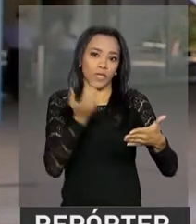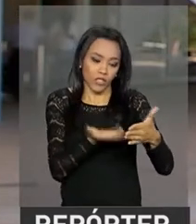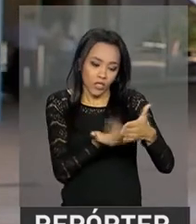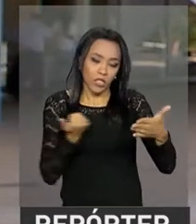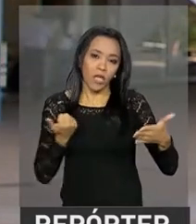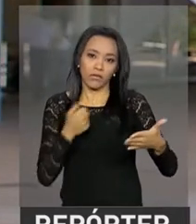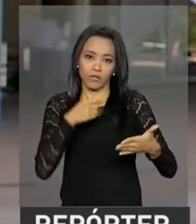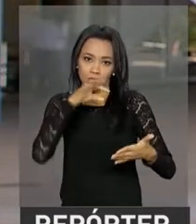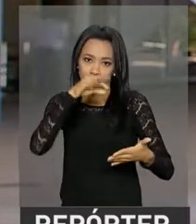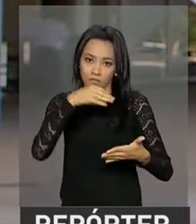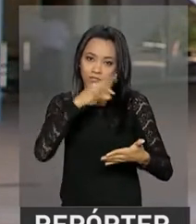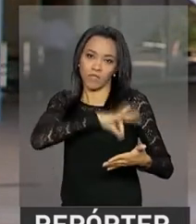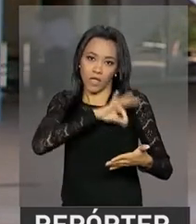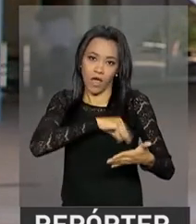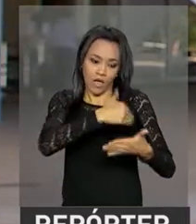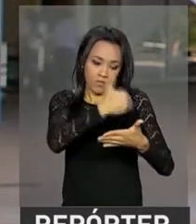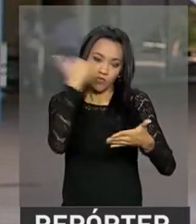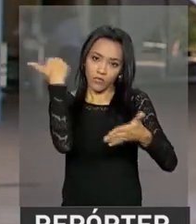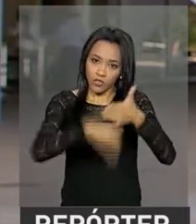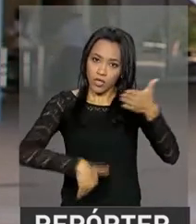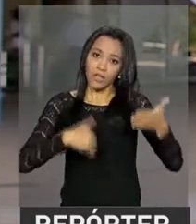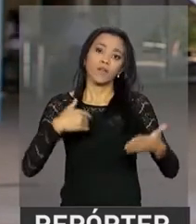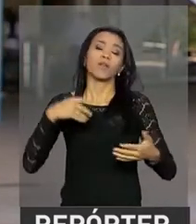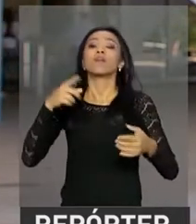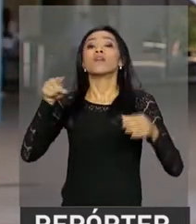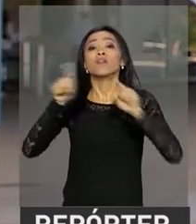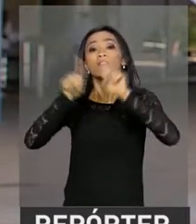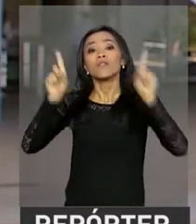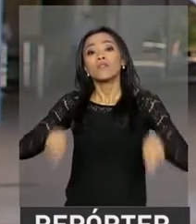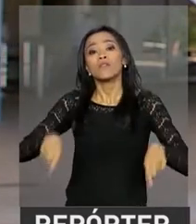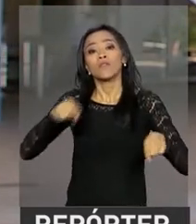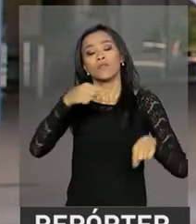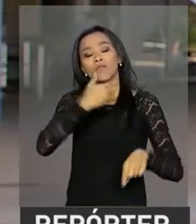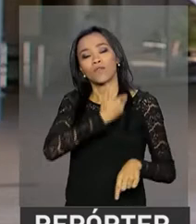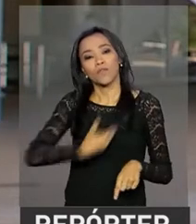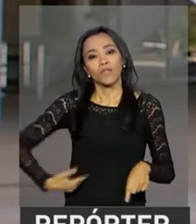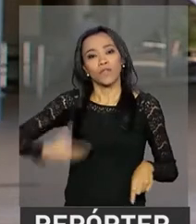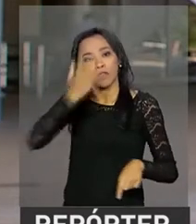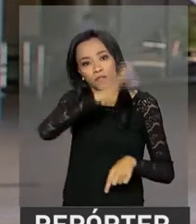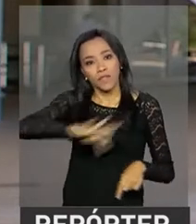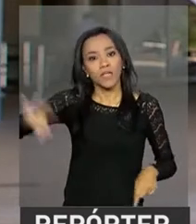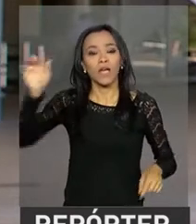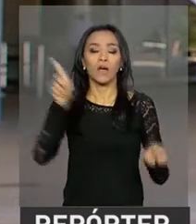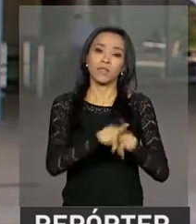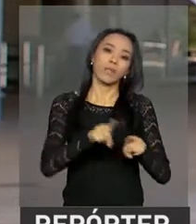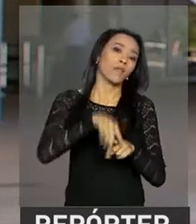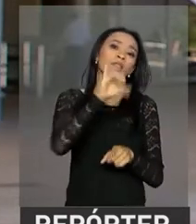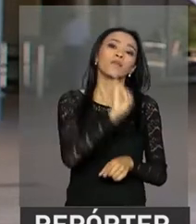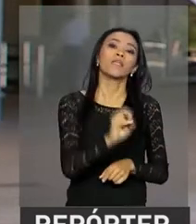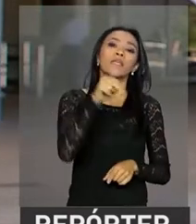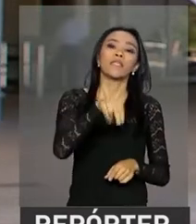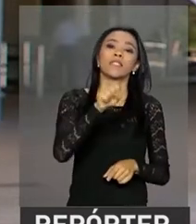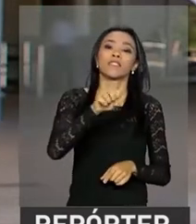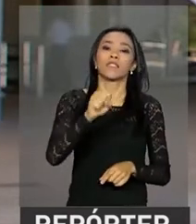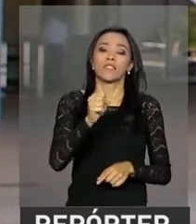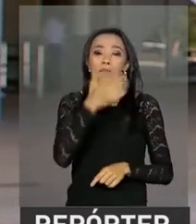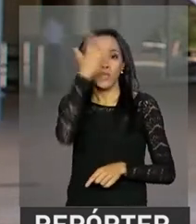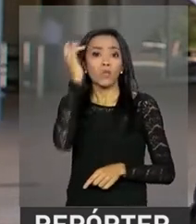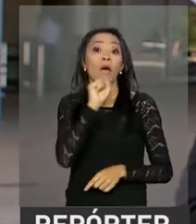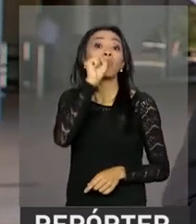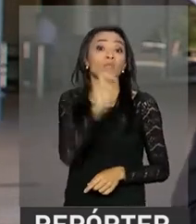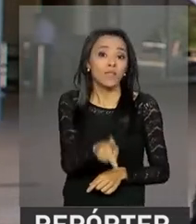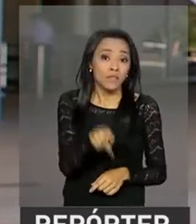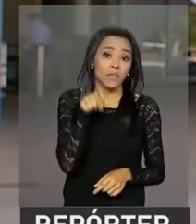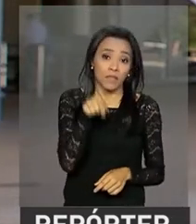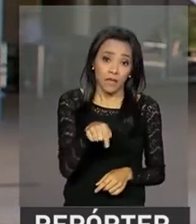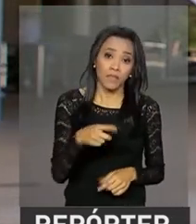consignado de servidores públicos da União e de aposentados e pensionistas do INSS, segundo o governo federal, ela acompanha